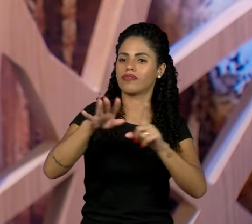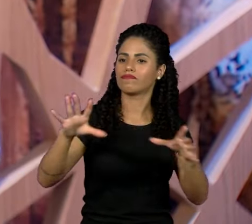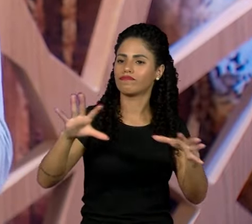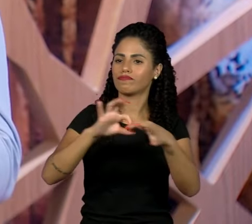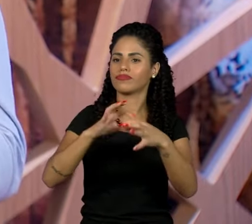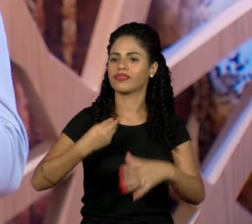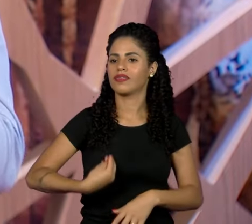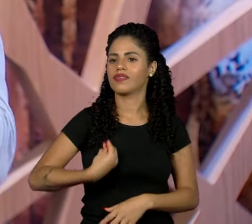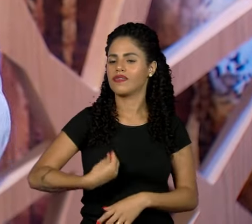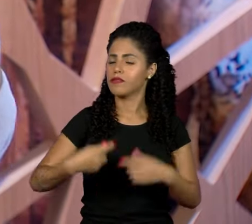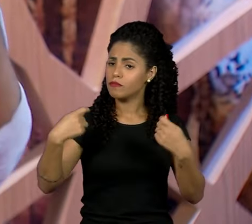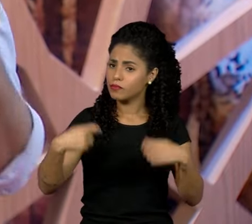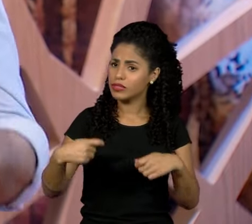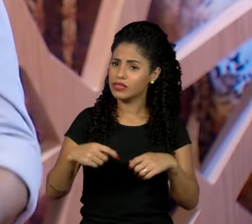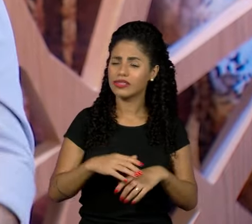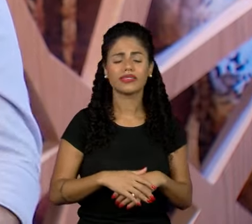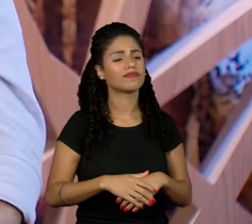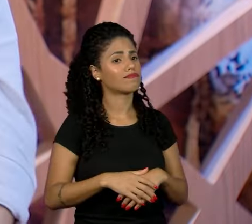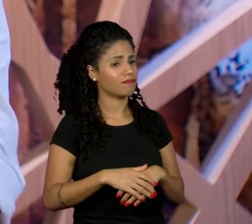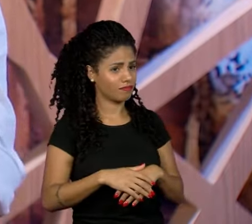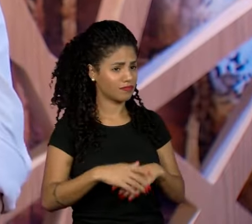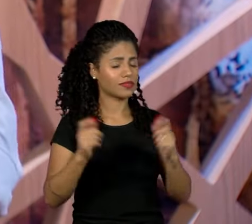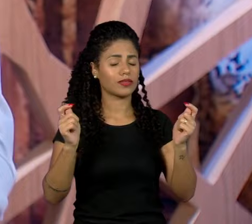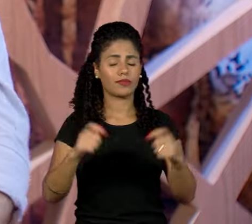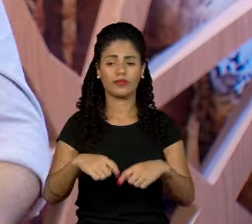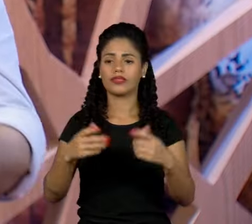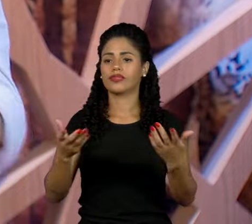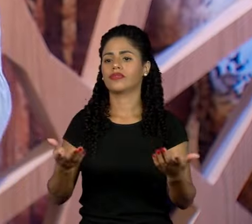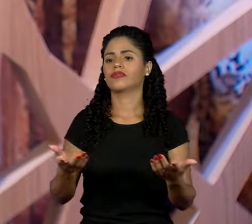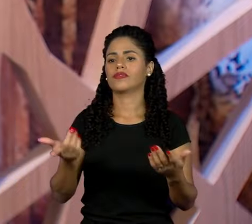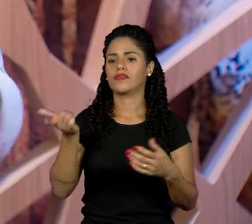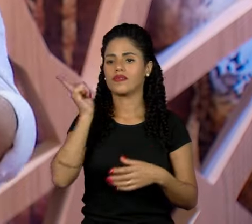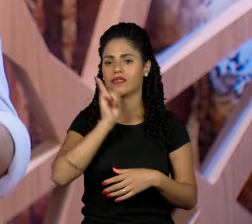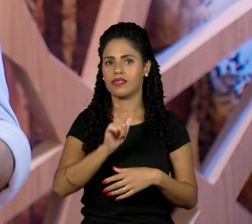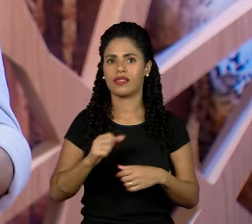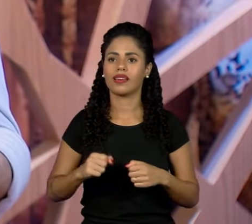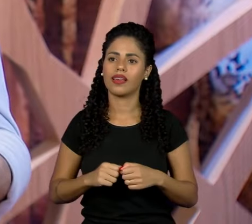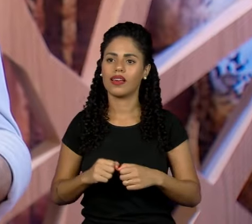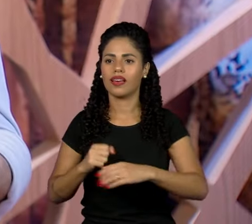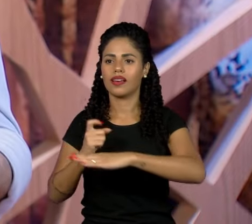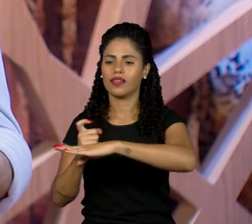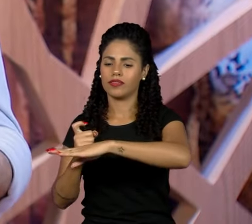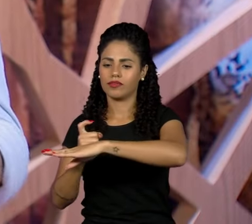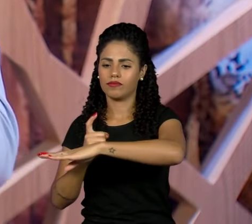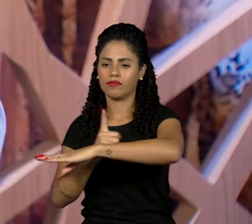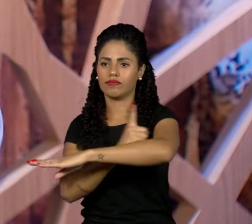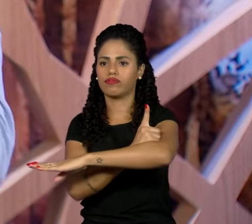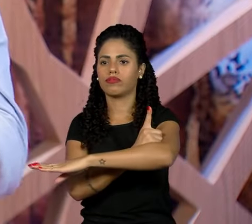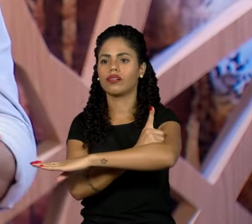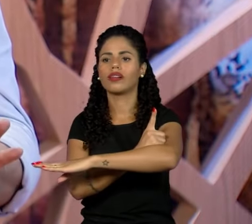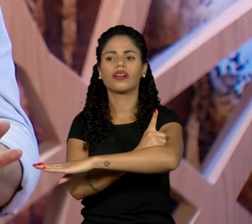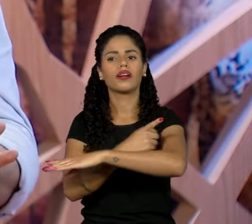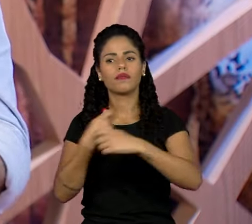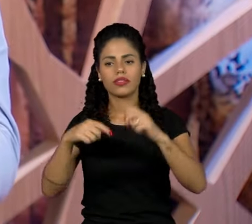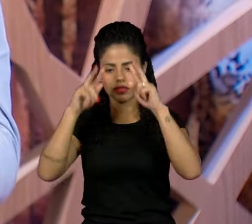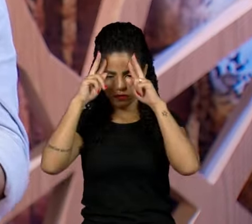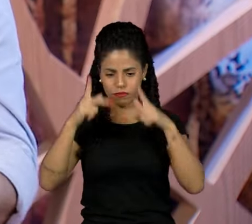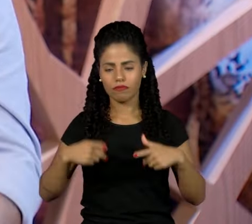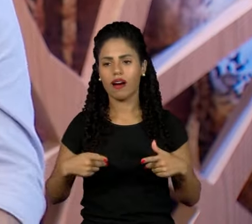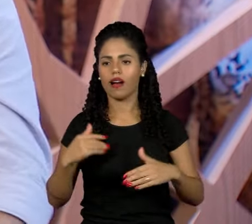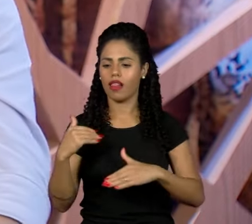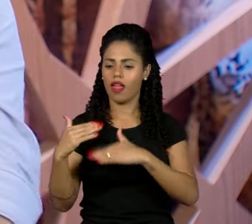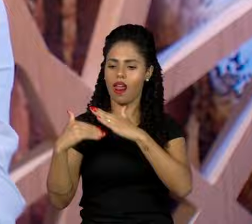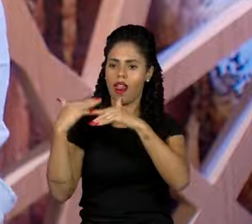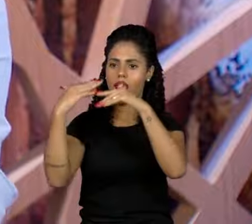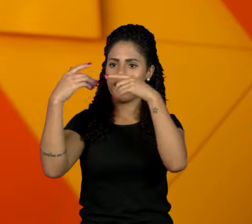viável, né? Porque possível, eu acho que onde o Homo sapiens apareceu, algo se extinguiu, e não foram só